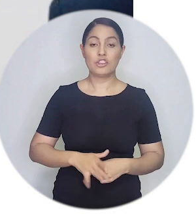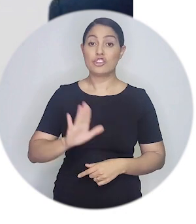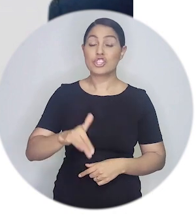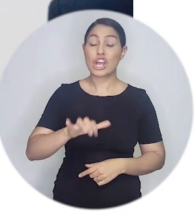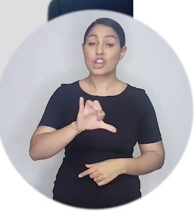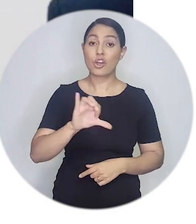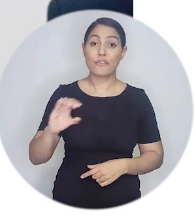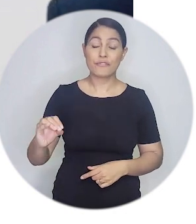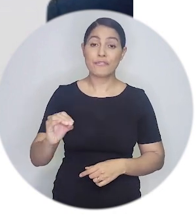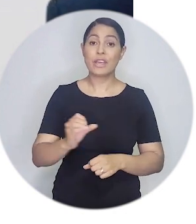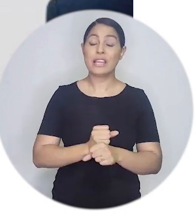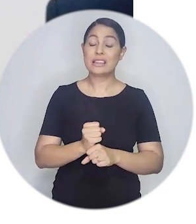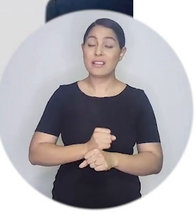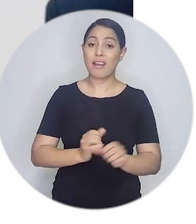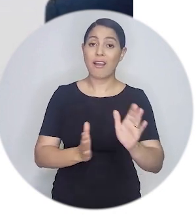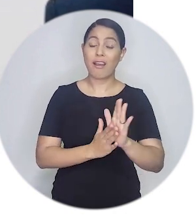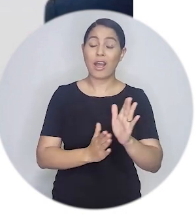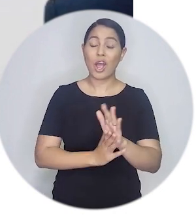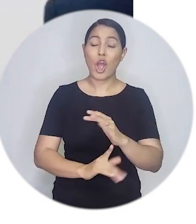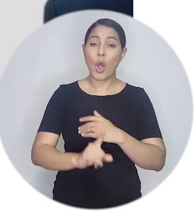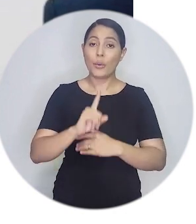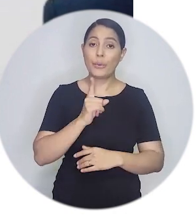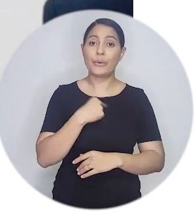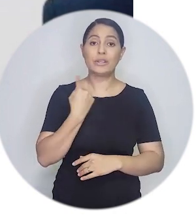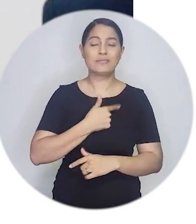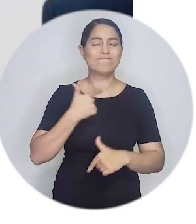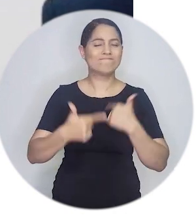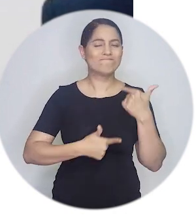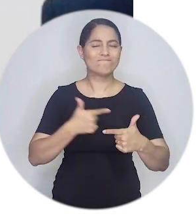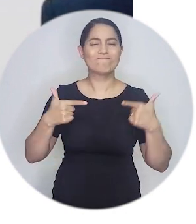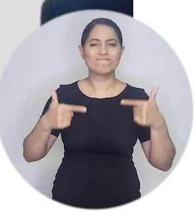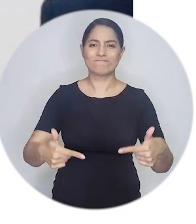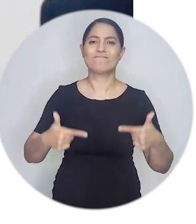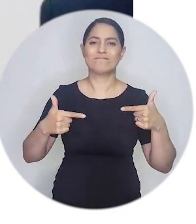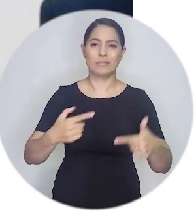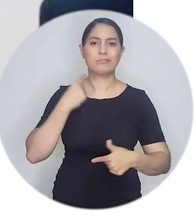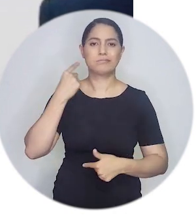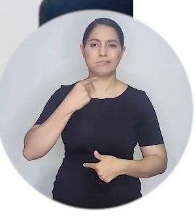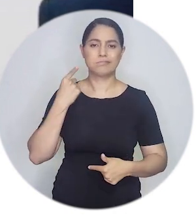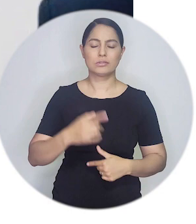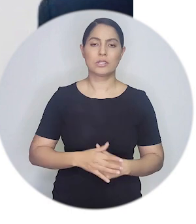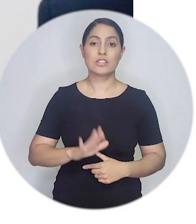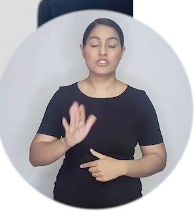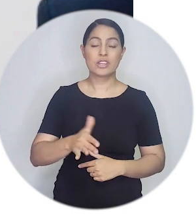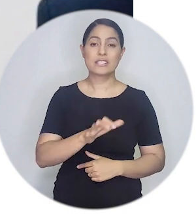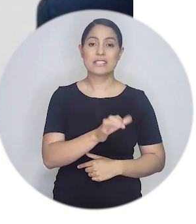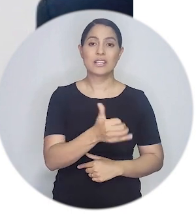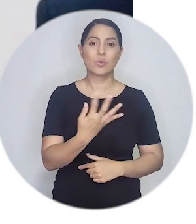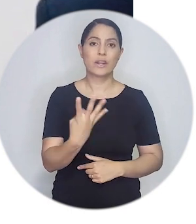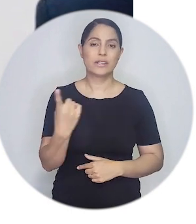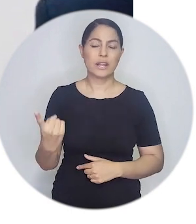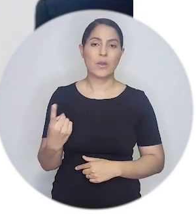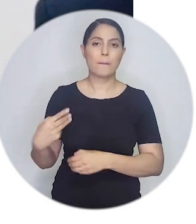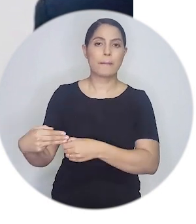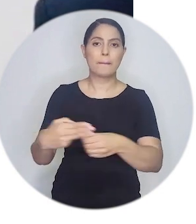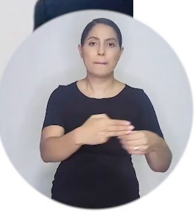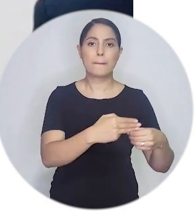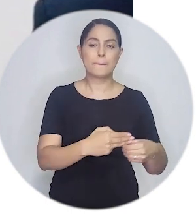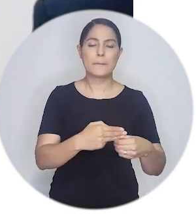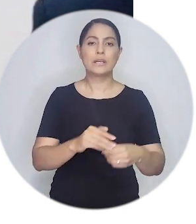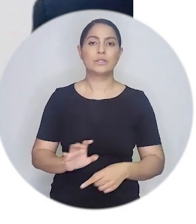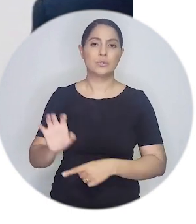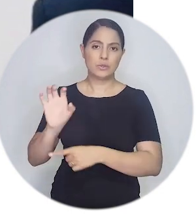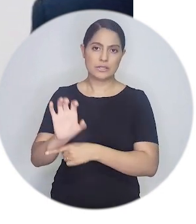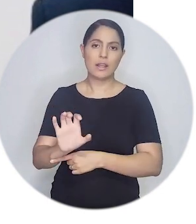história. Ele afirmou, abre aspas, são 90 anos de atuação incansável pela advocacia. A OAB de Mato Grosso atua